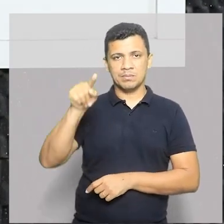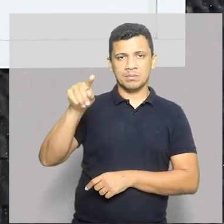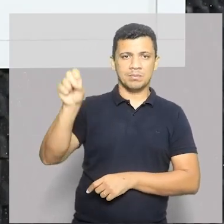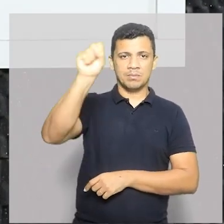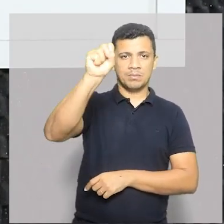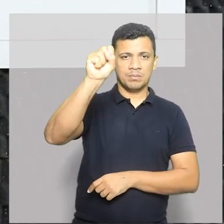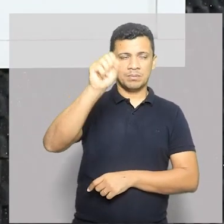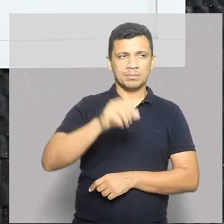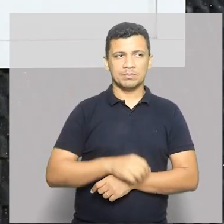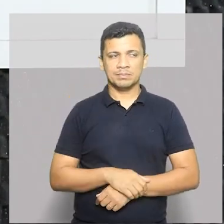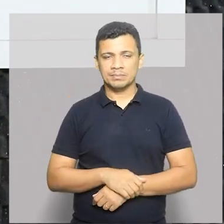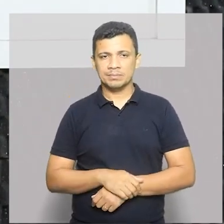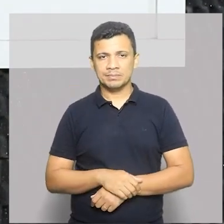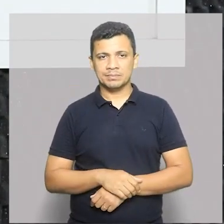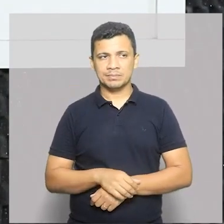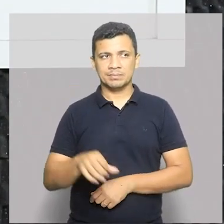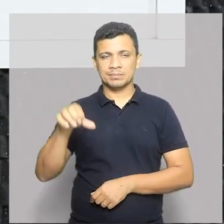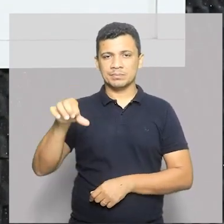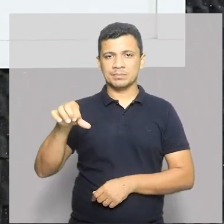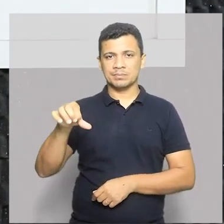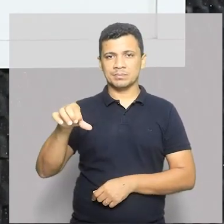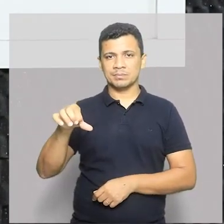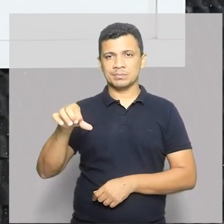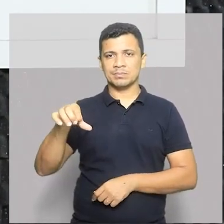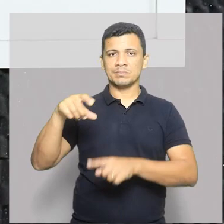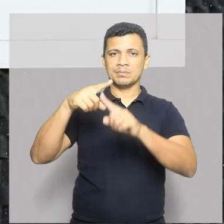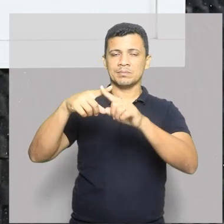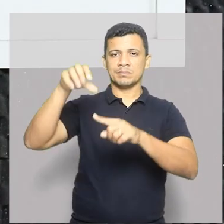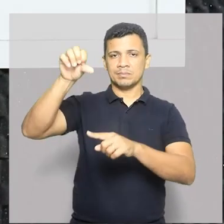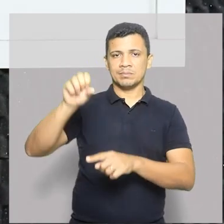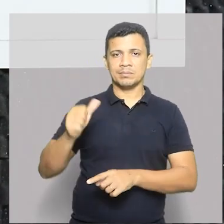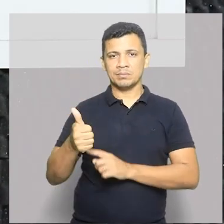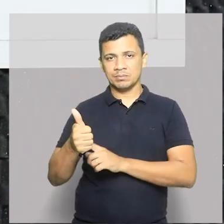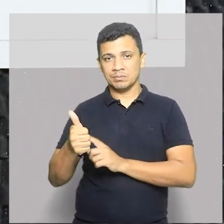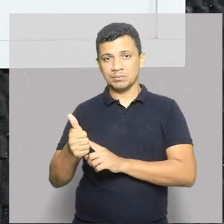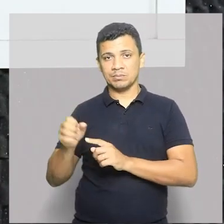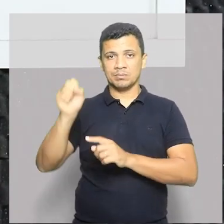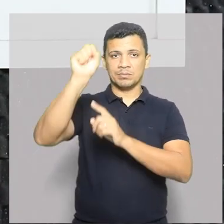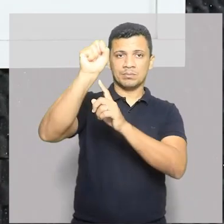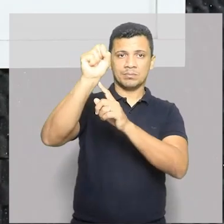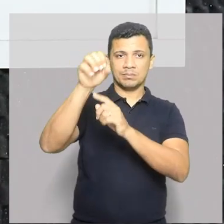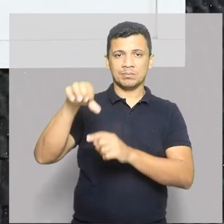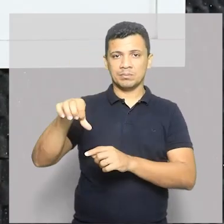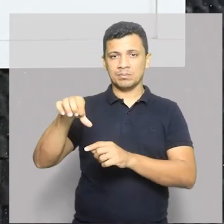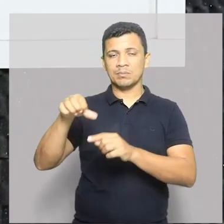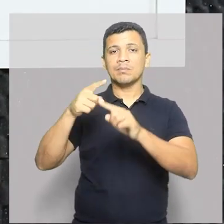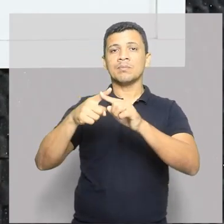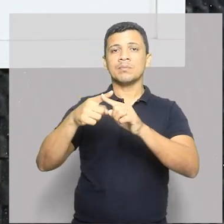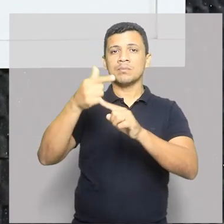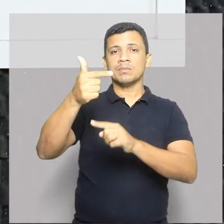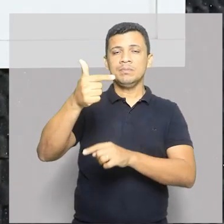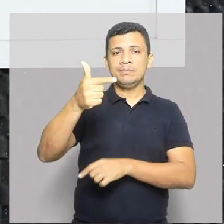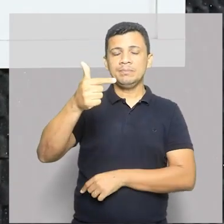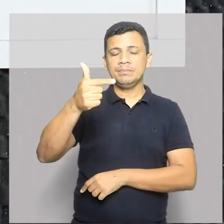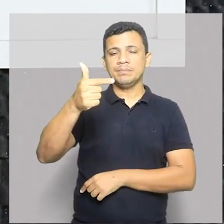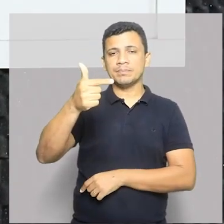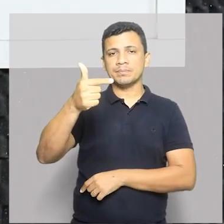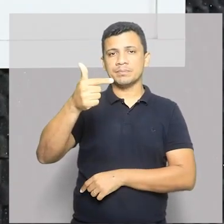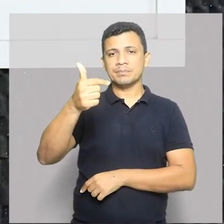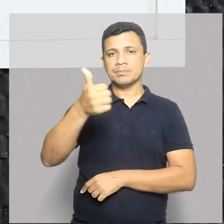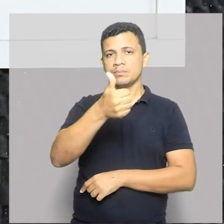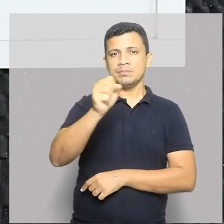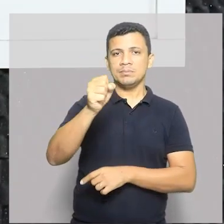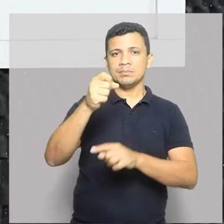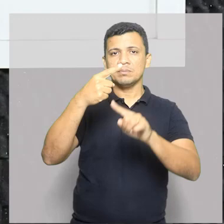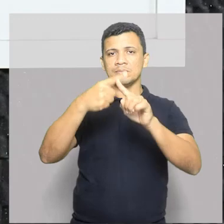quanto? 8, certo? De novo, ó. 9 vezes 9. 81. Fica 1, sobe 8. 9 vezes 2. 18. 18